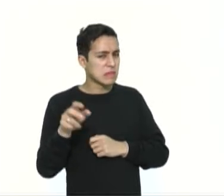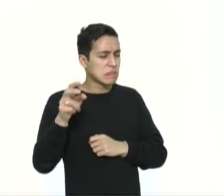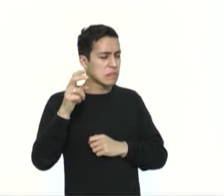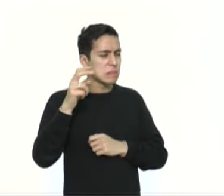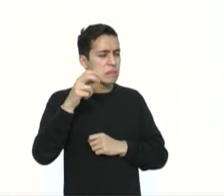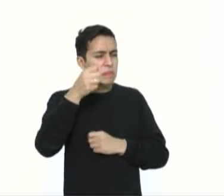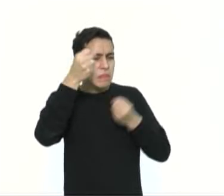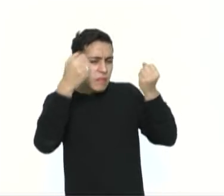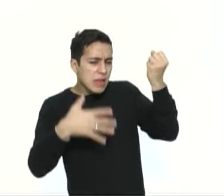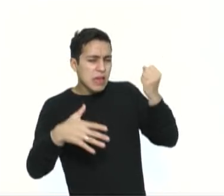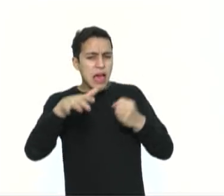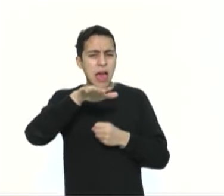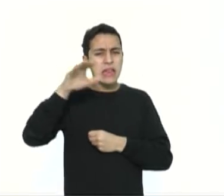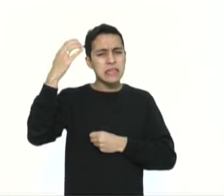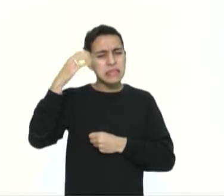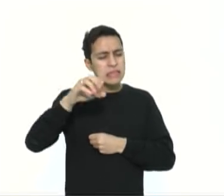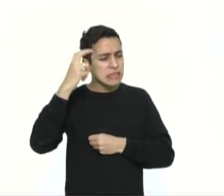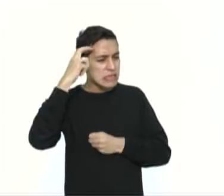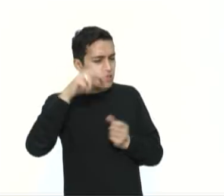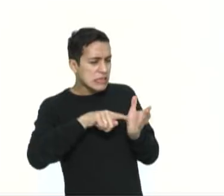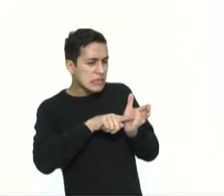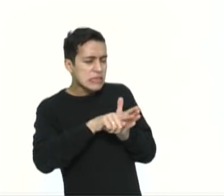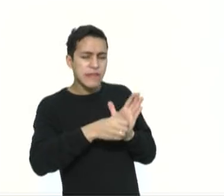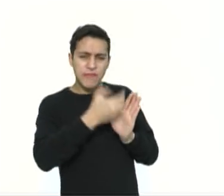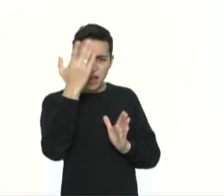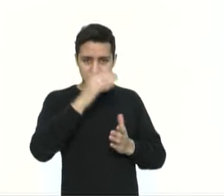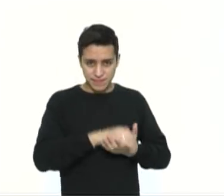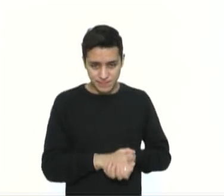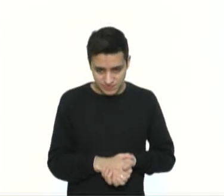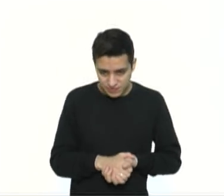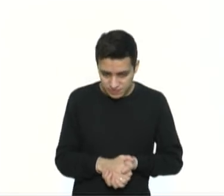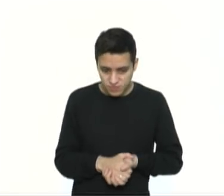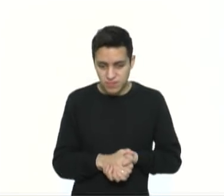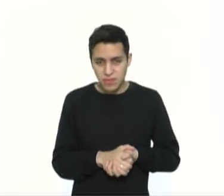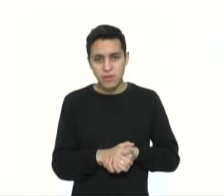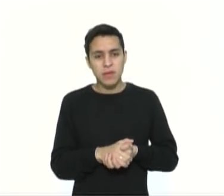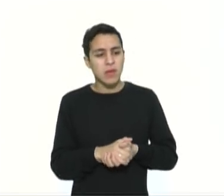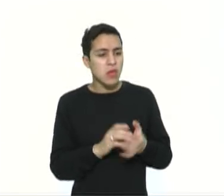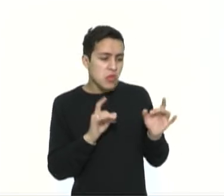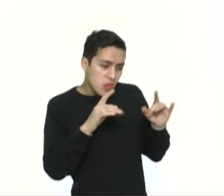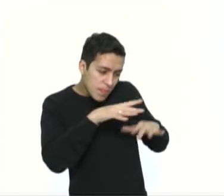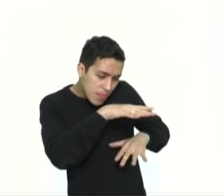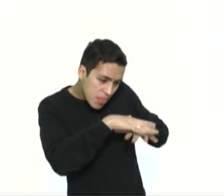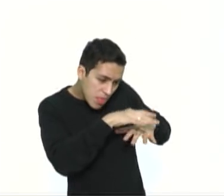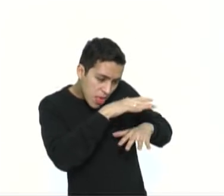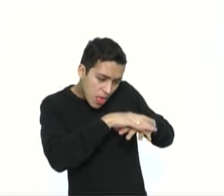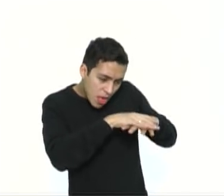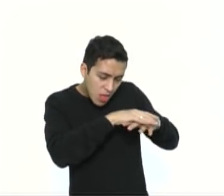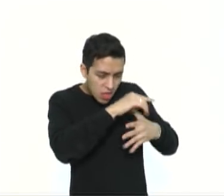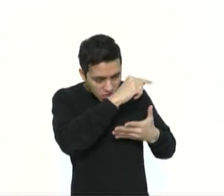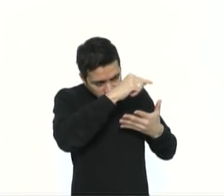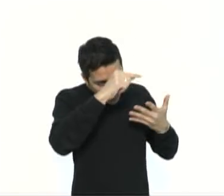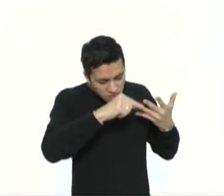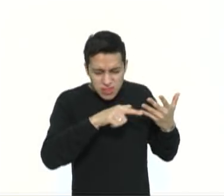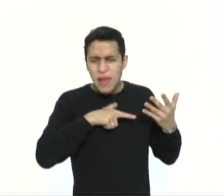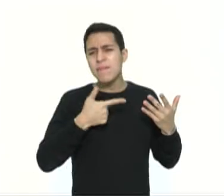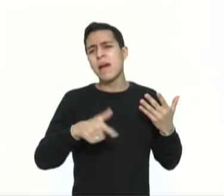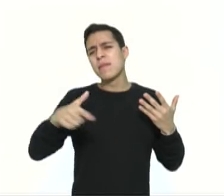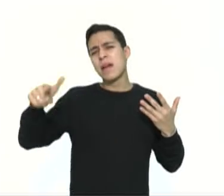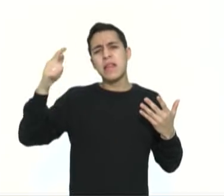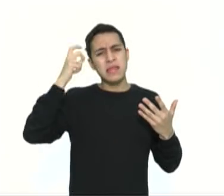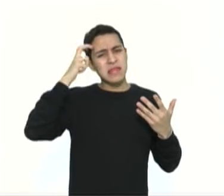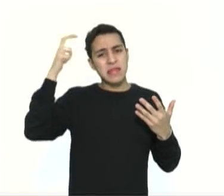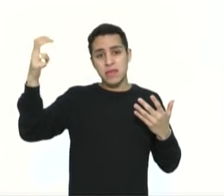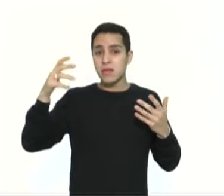A ideia de que existem várias aptidões, além do raciocínio lógico-matemático, apresentada pelo psicólogo,